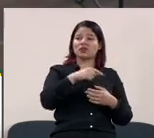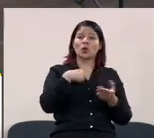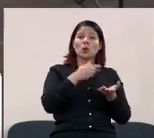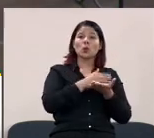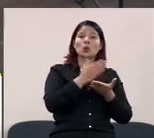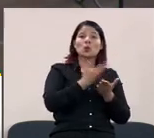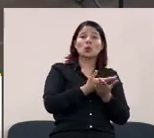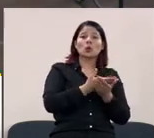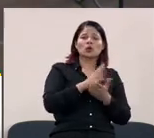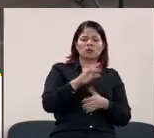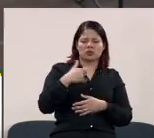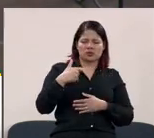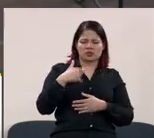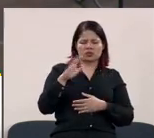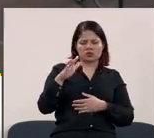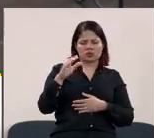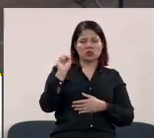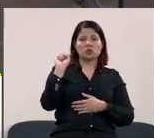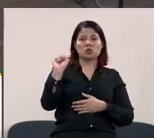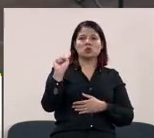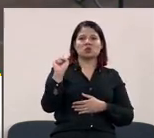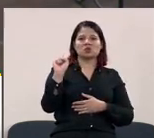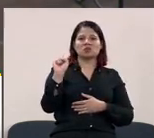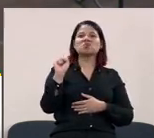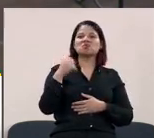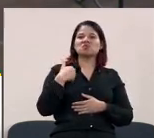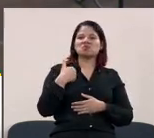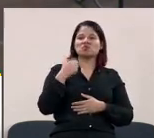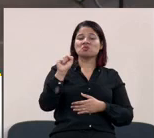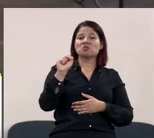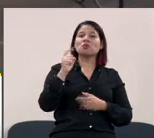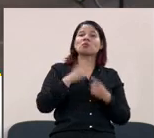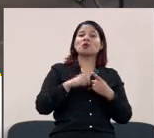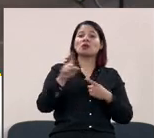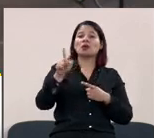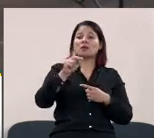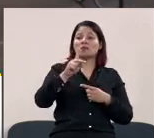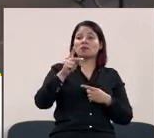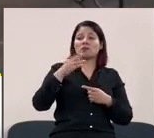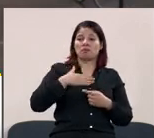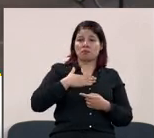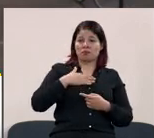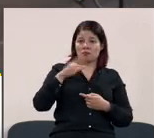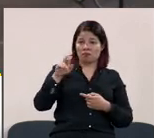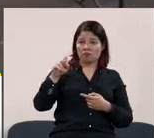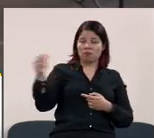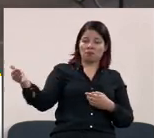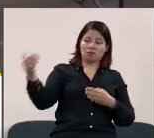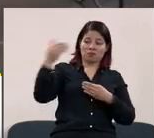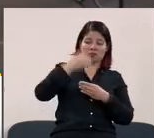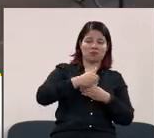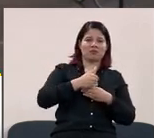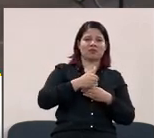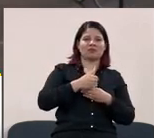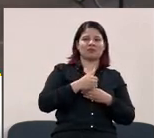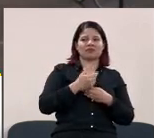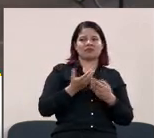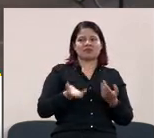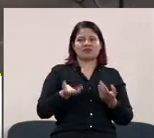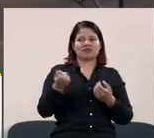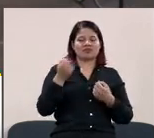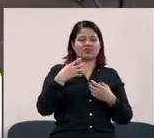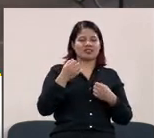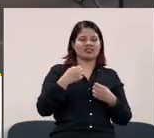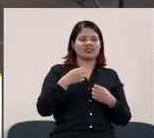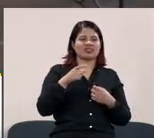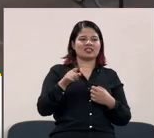comecei a estudar com quase 8 anos, porque ele foi para lá como professor. O caçula da família de 11 filhos, então dava dor de barriga, dor